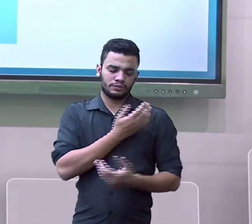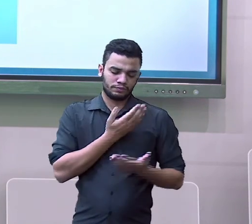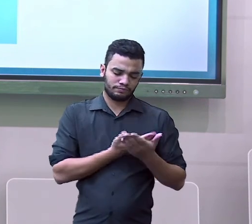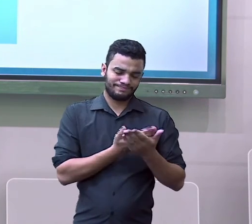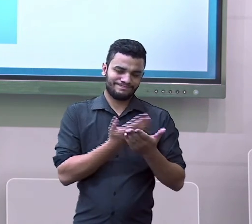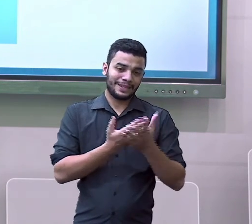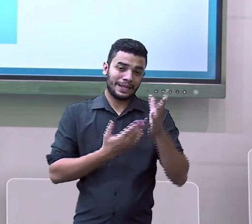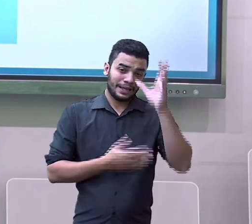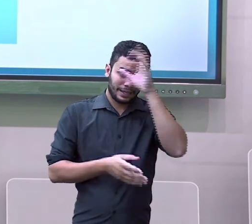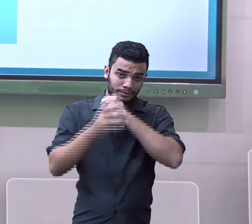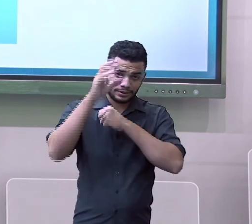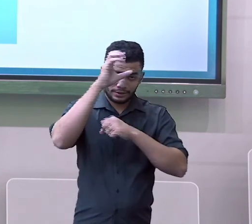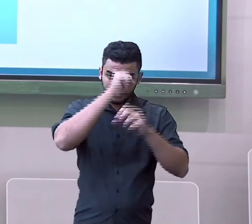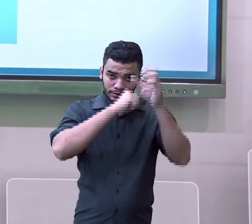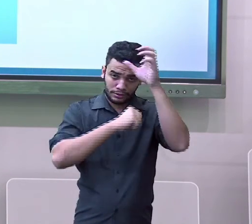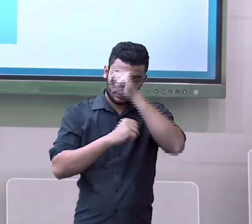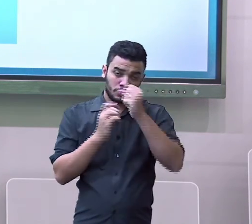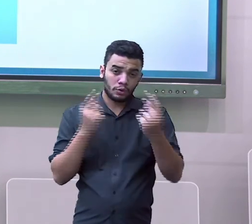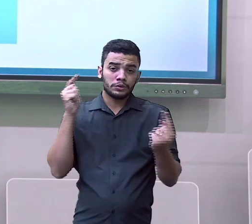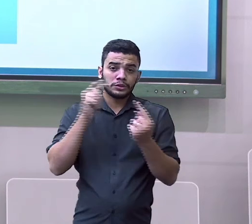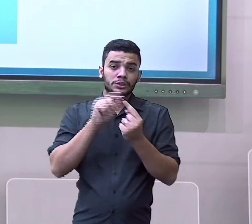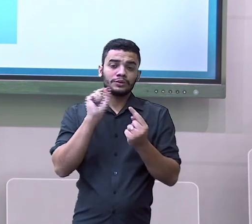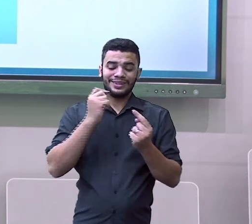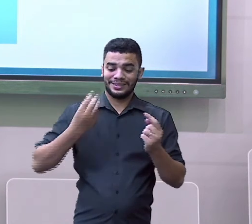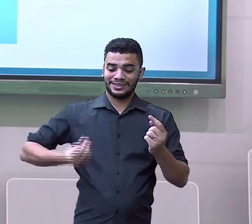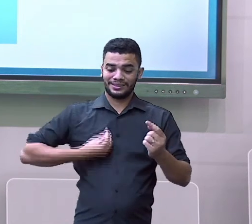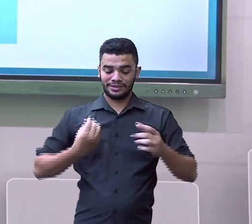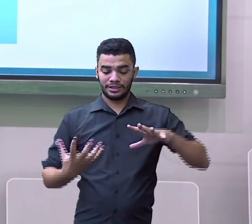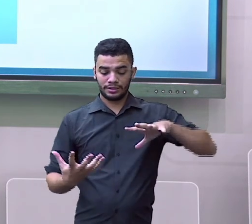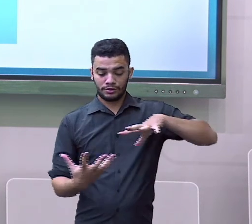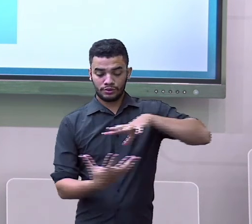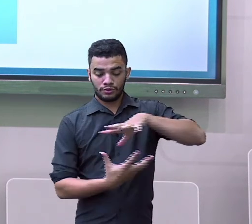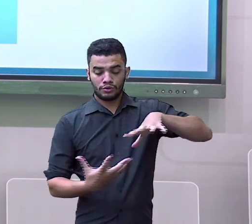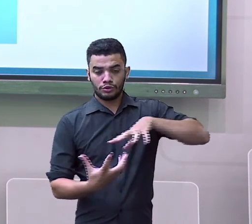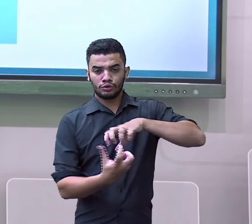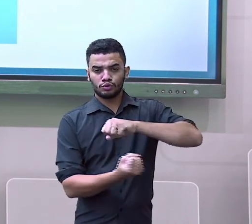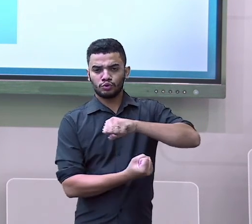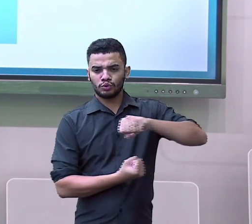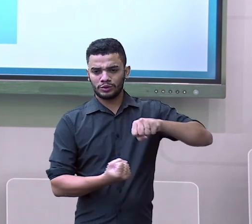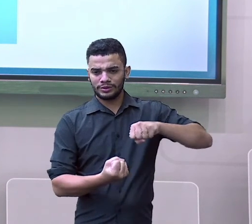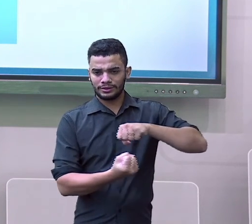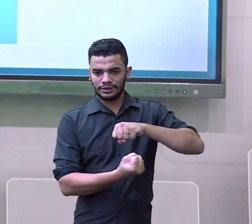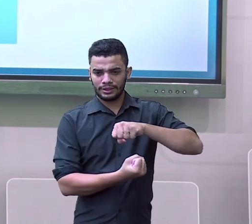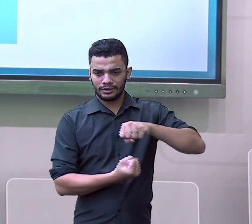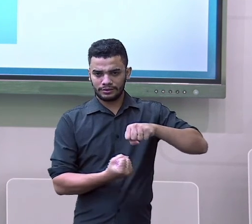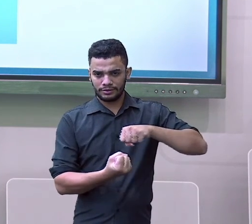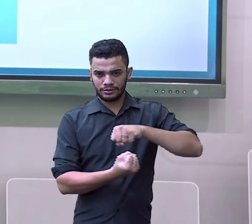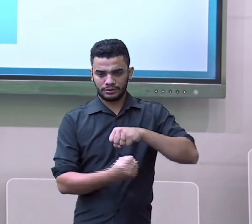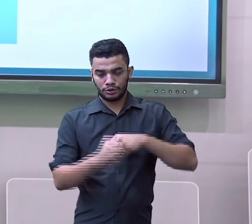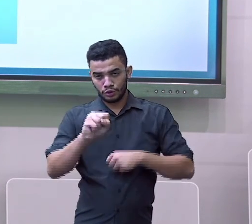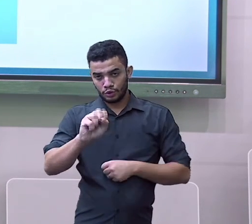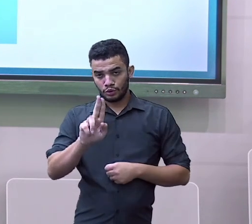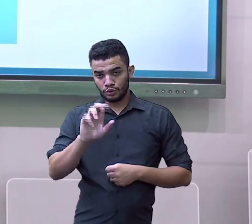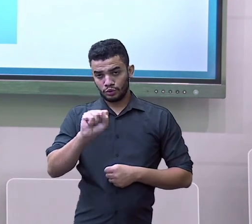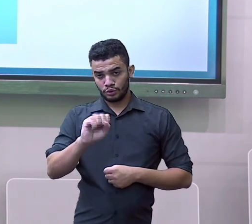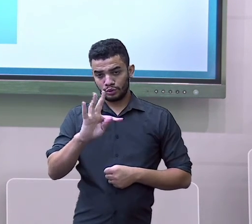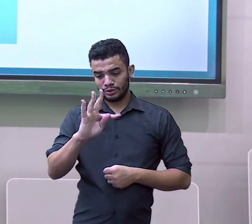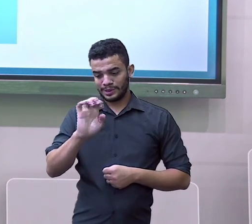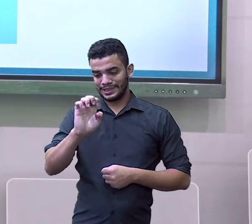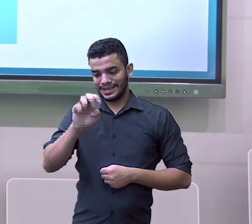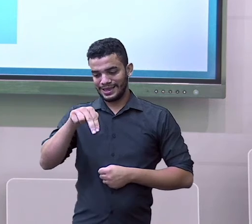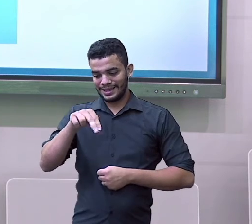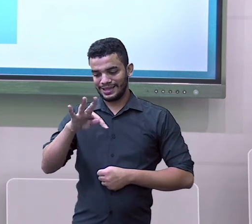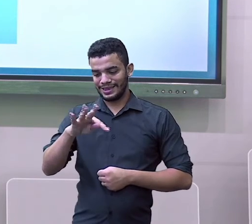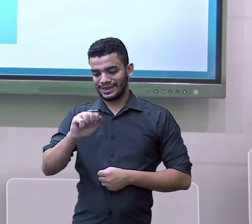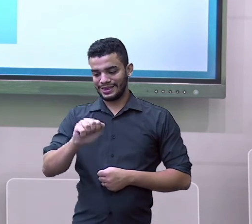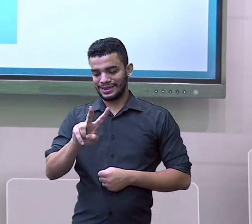forma sustentável. E assim ocorra o que chamamos de desenvolvimento sustentável, de modo que todas